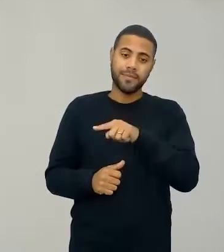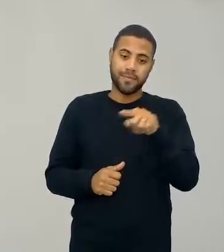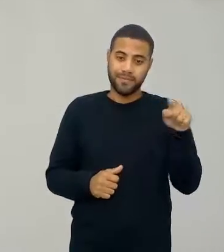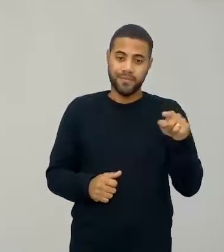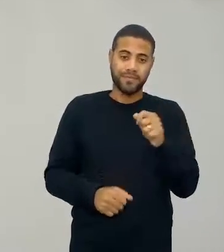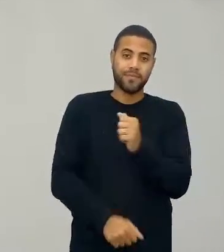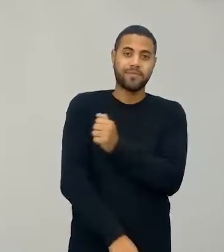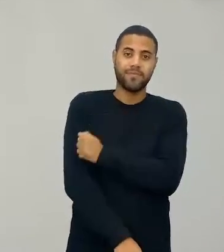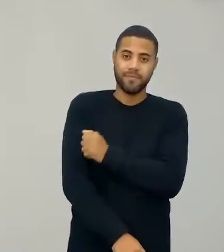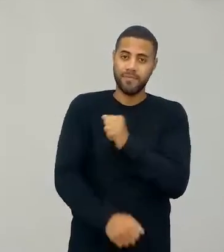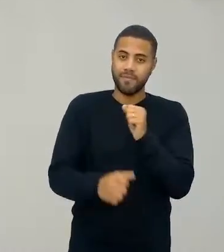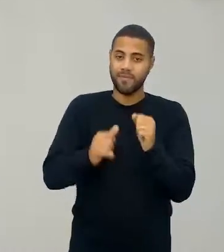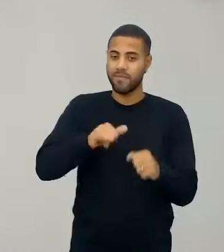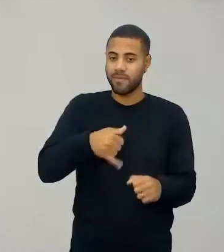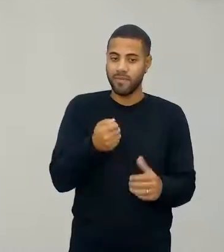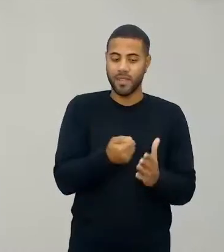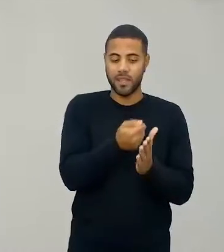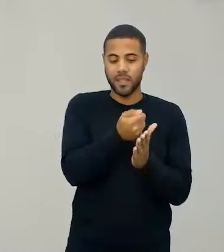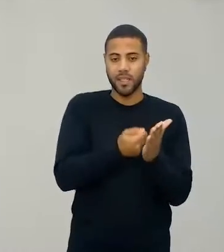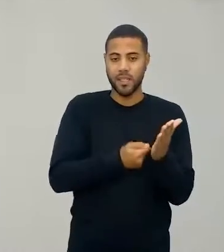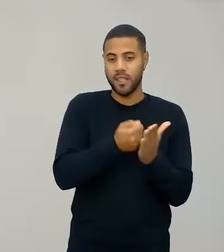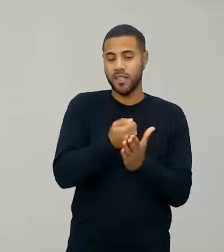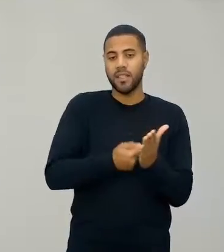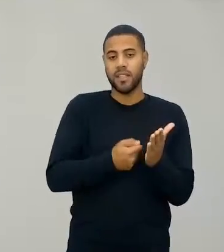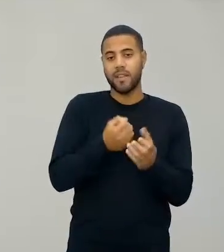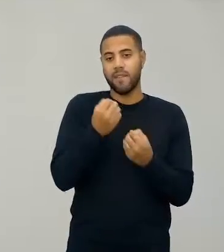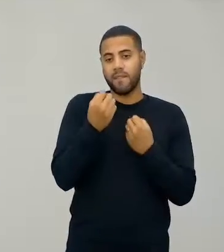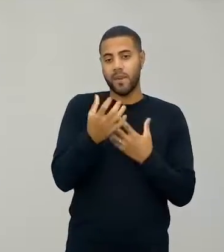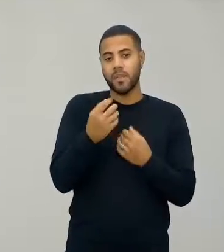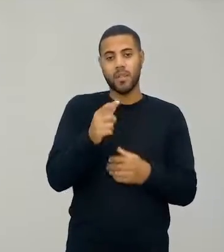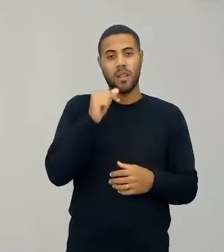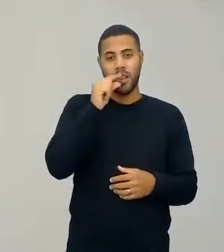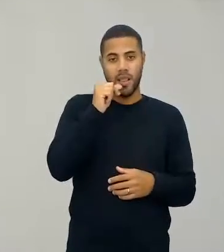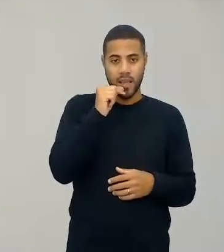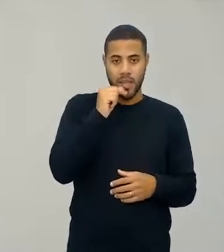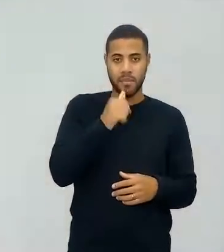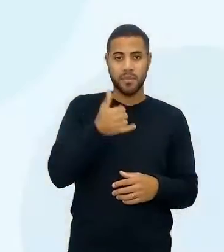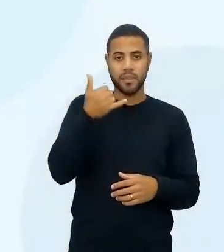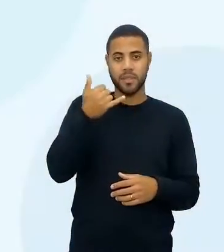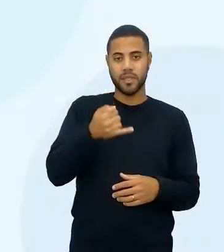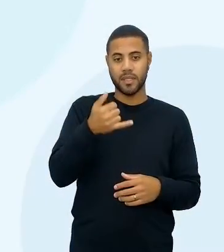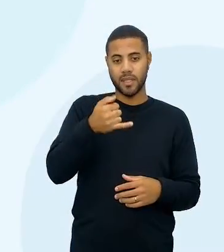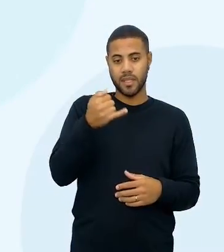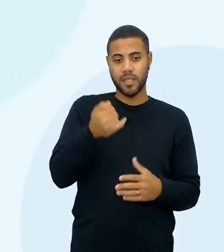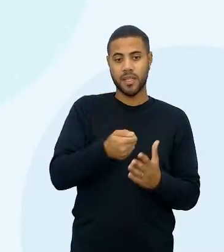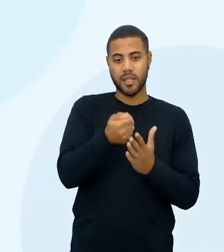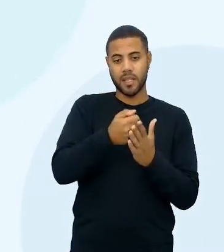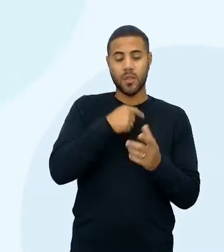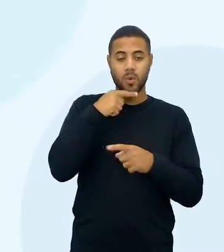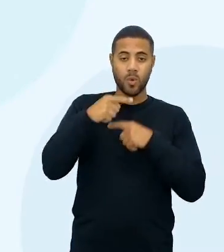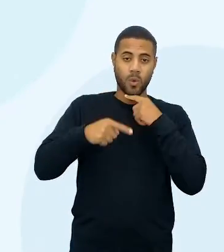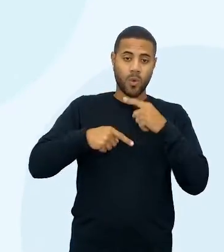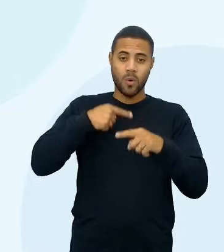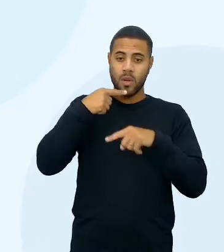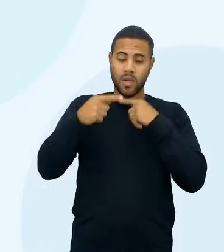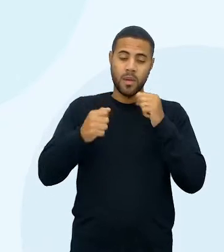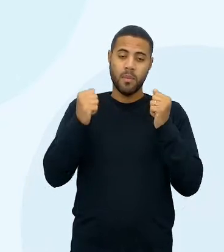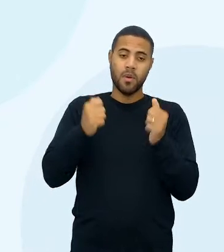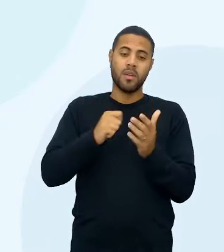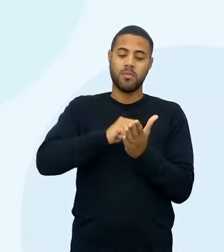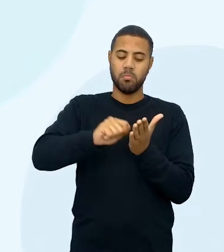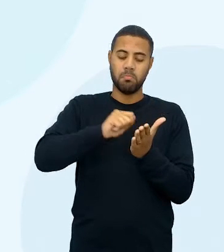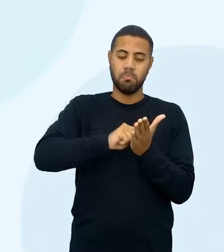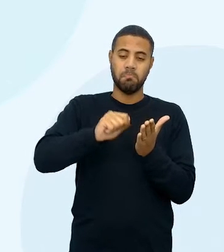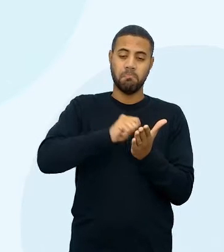estudante pegar o seu caderninho de anotações, um lápis, né, e anotar as suas dúvidas, rascunhar.